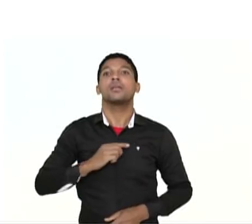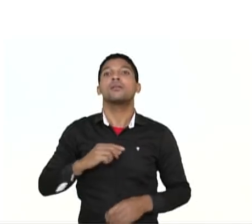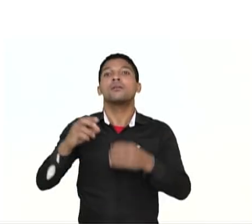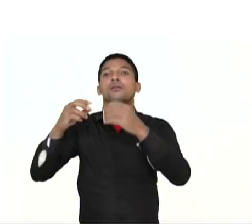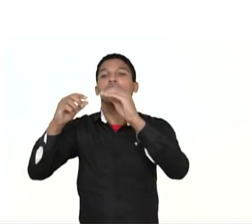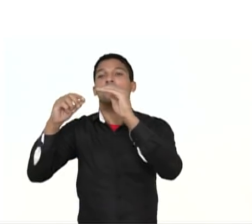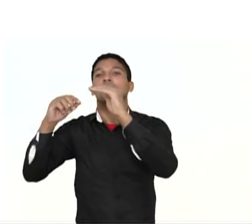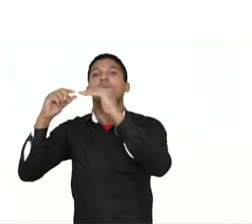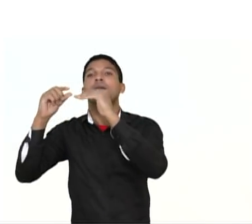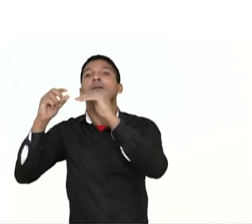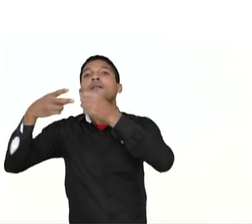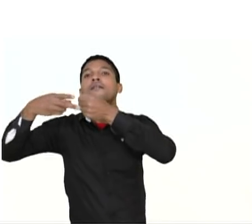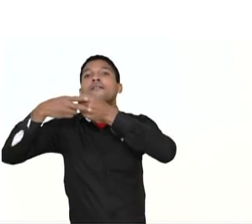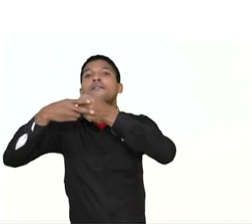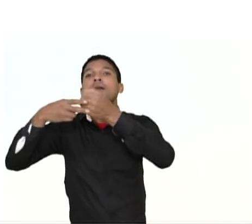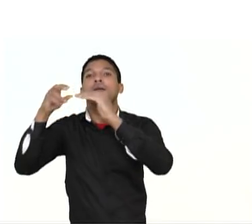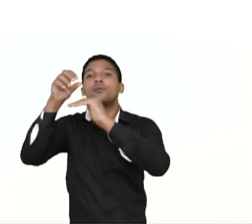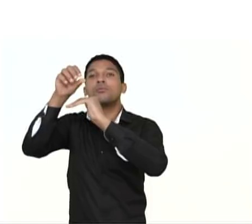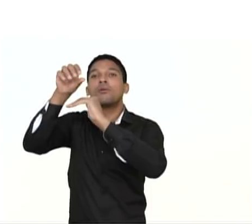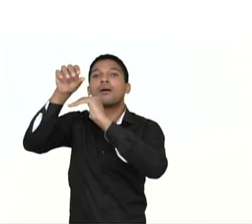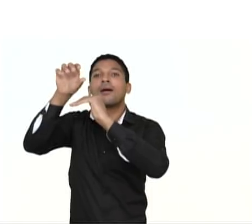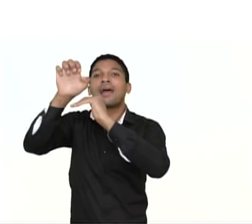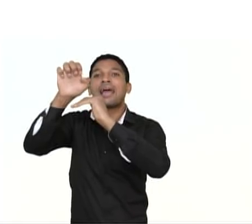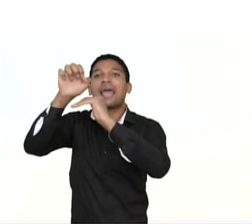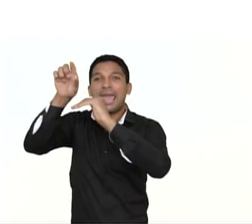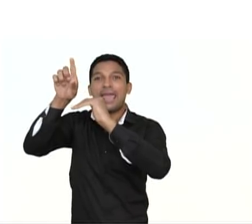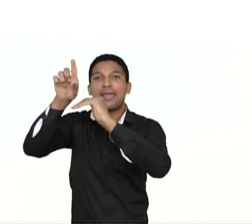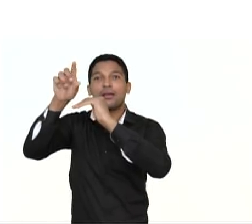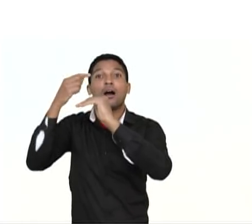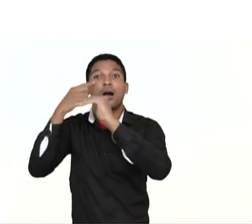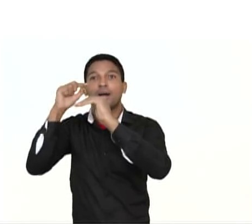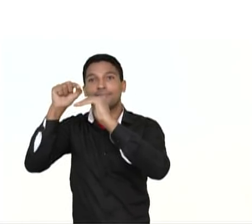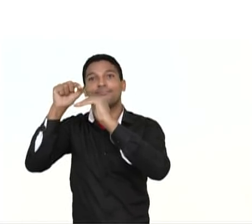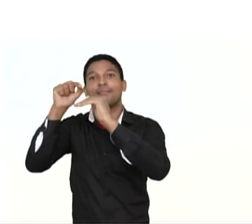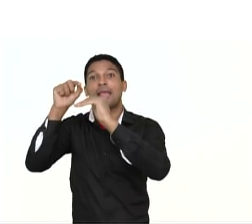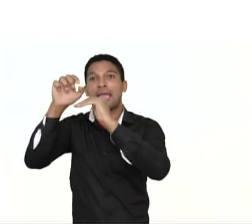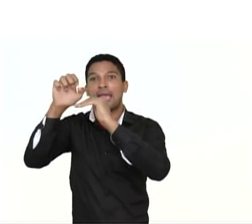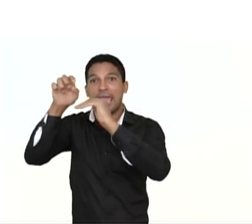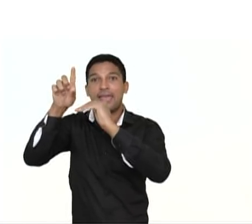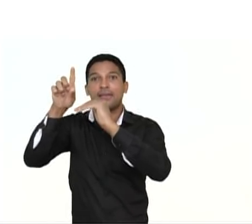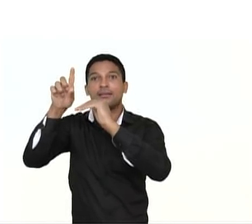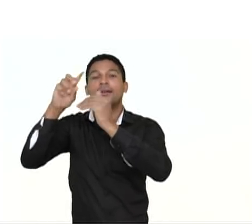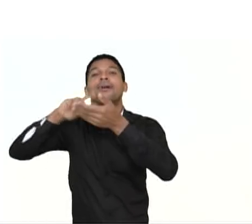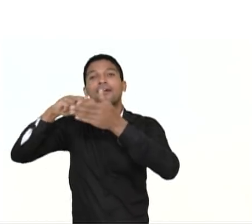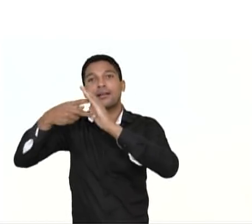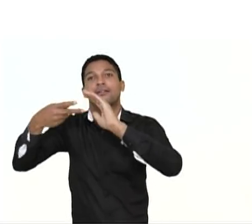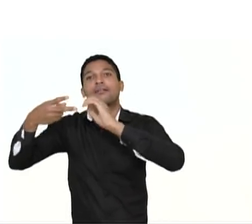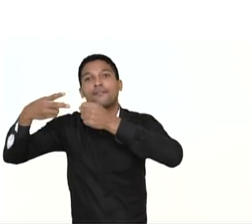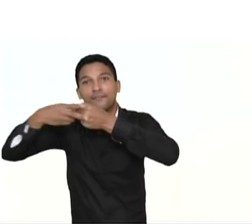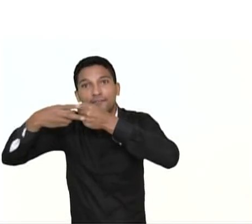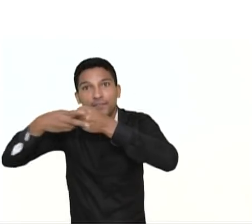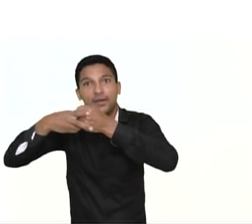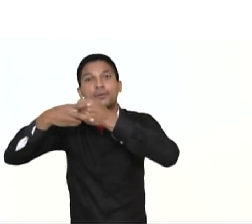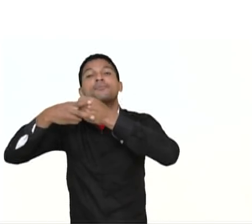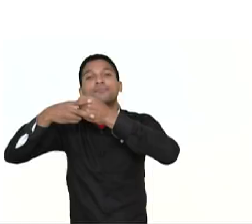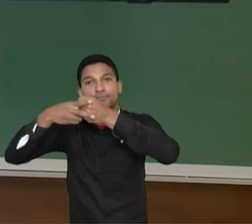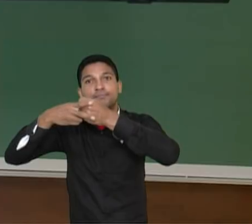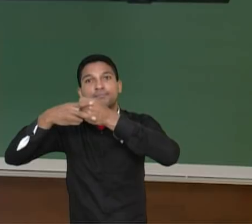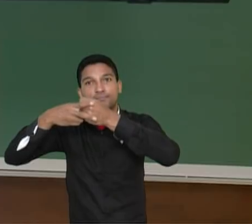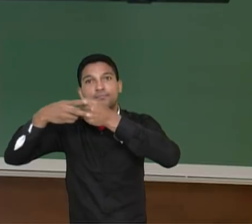está no presente. Então, a Amazônia é considerada celeiro do mundo. Então, temos o é